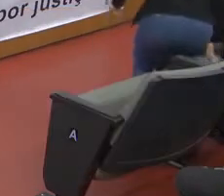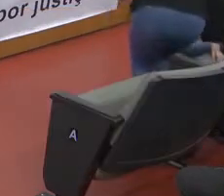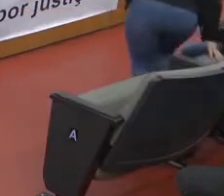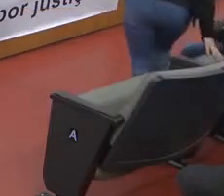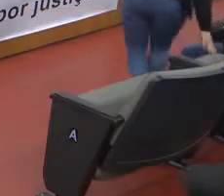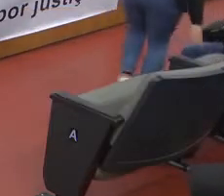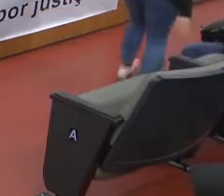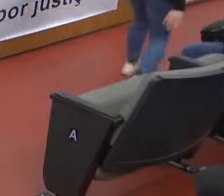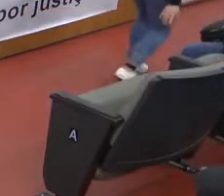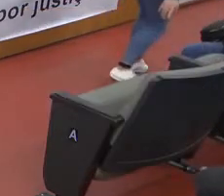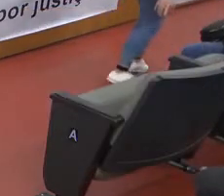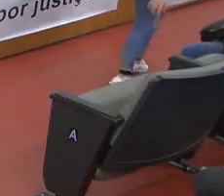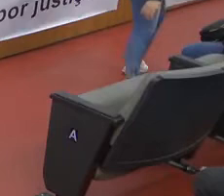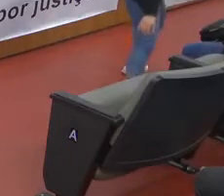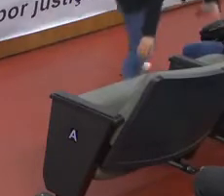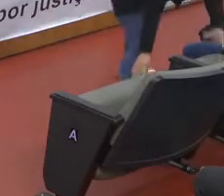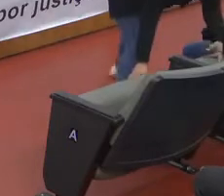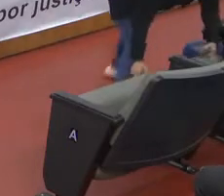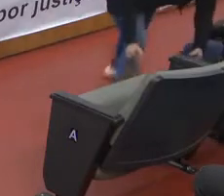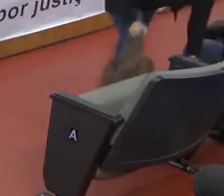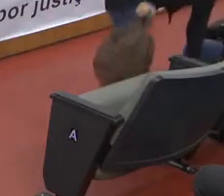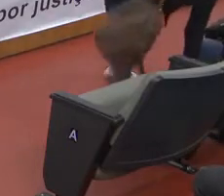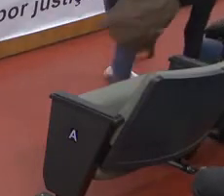eu tenho um